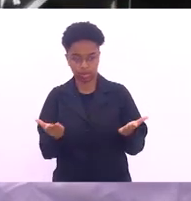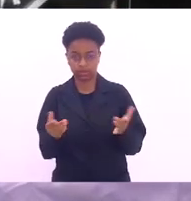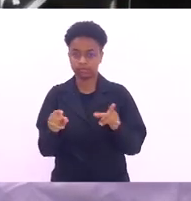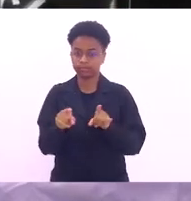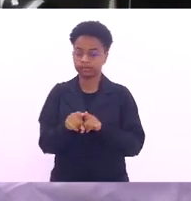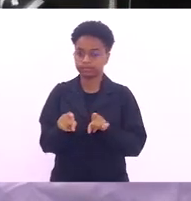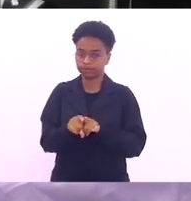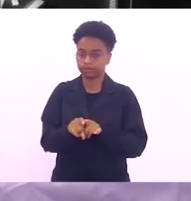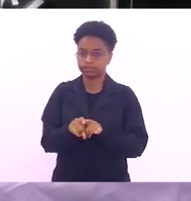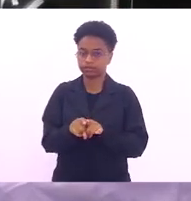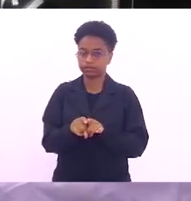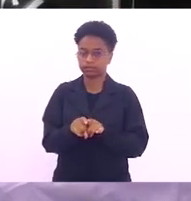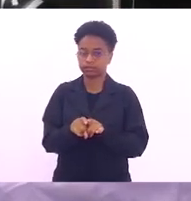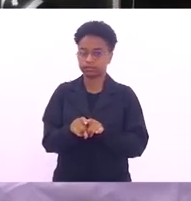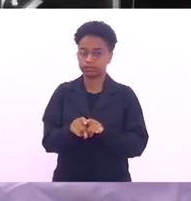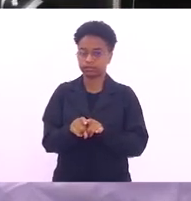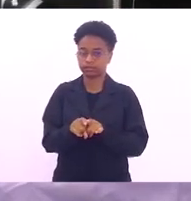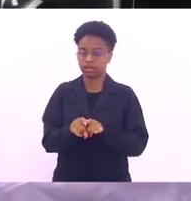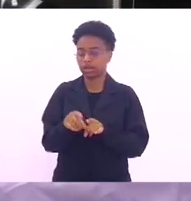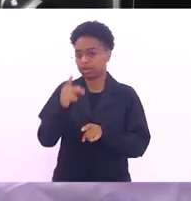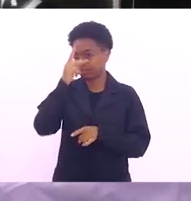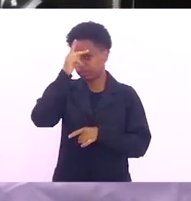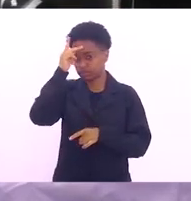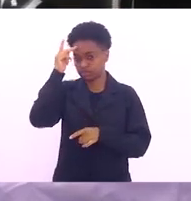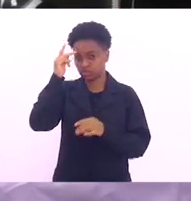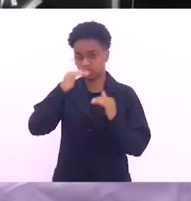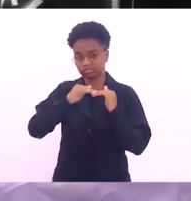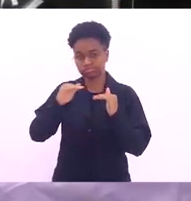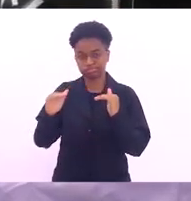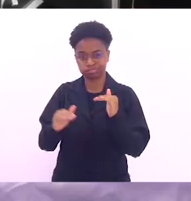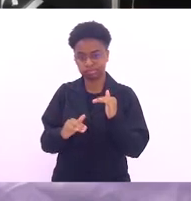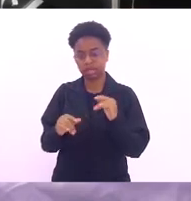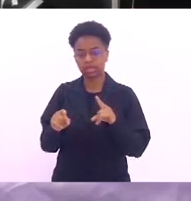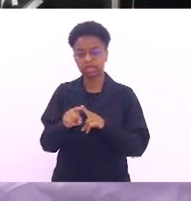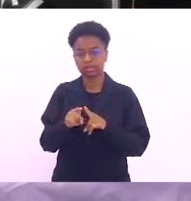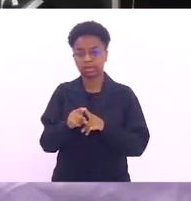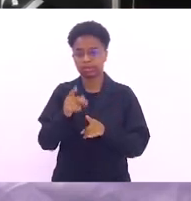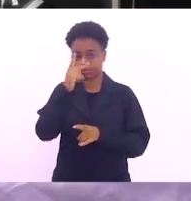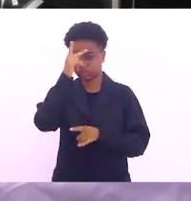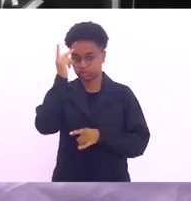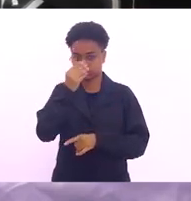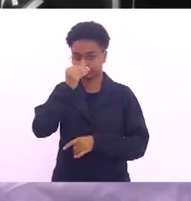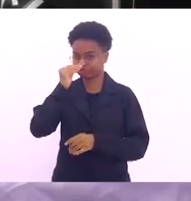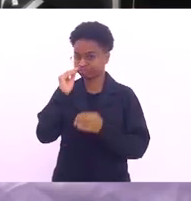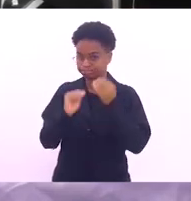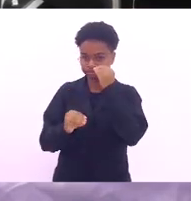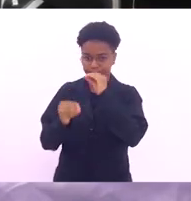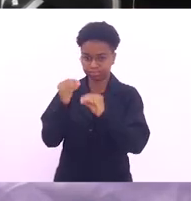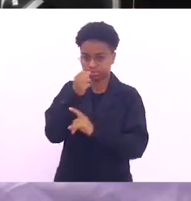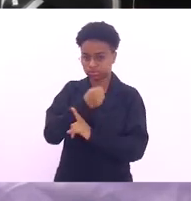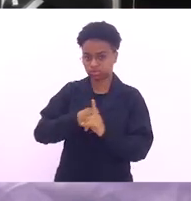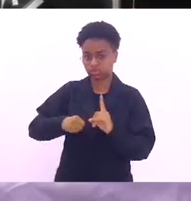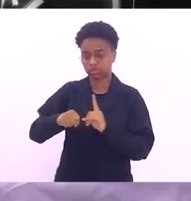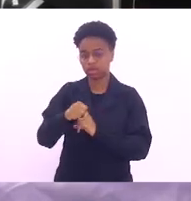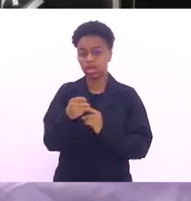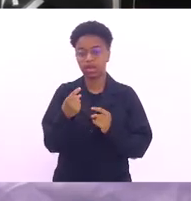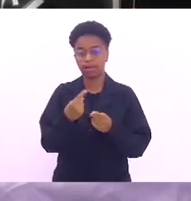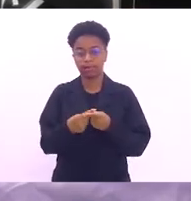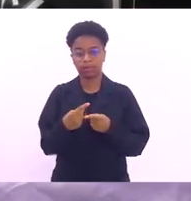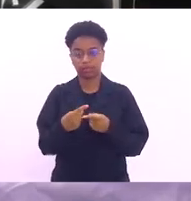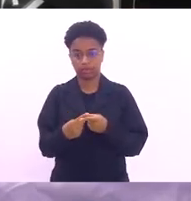são menos favorecidos aqueles que são Discriminados pela sociedade porque